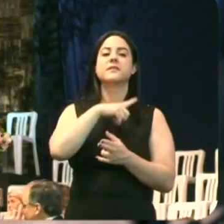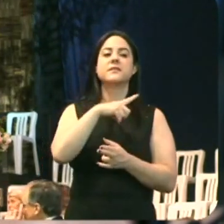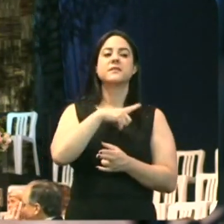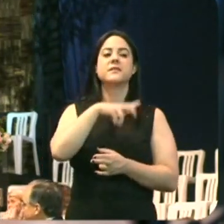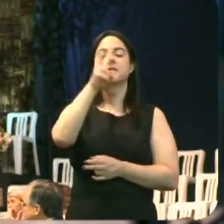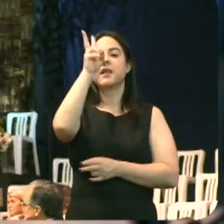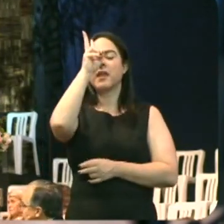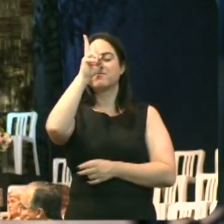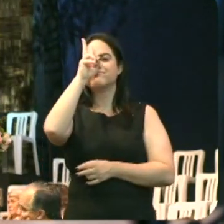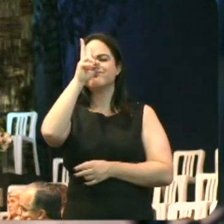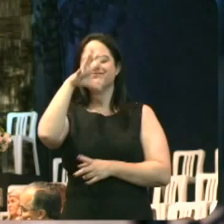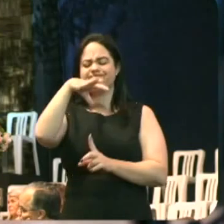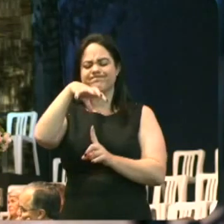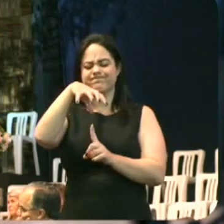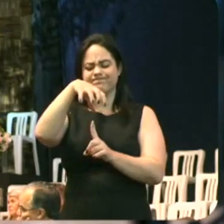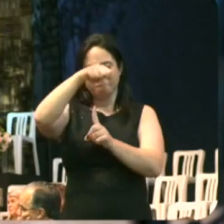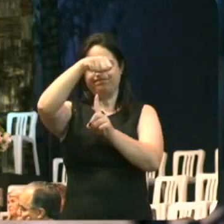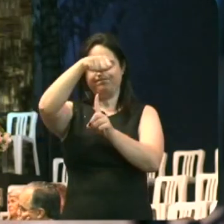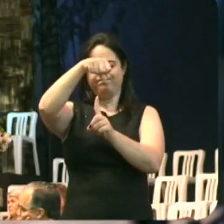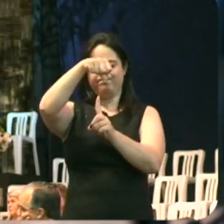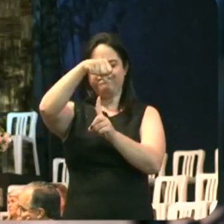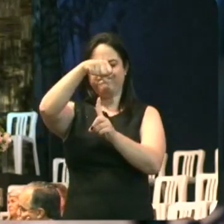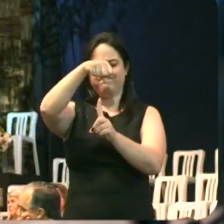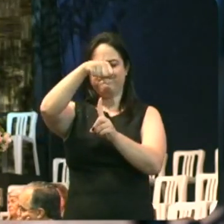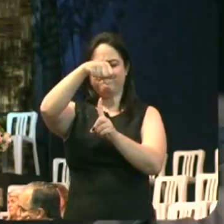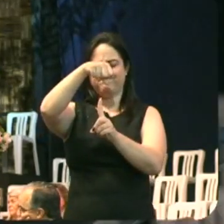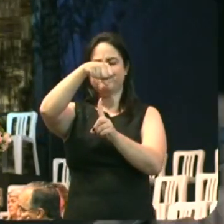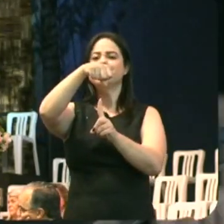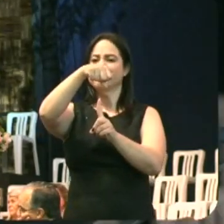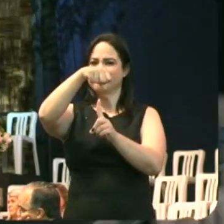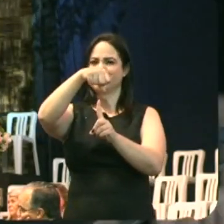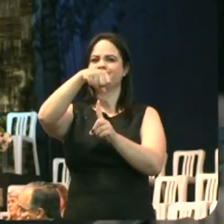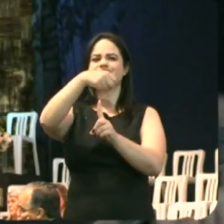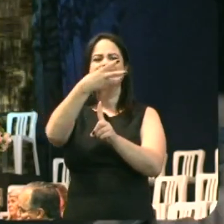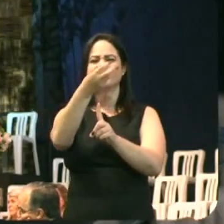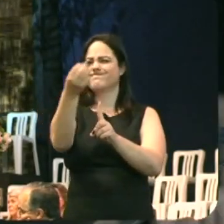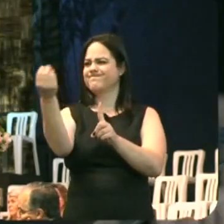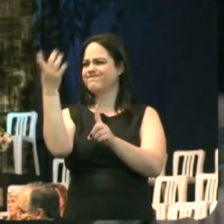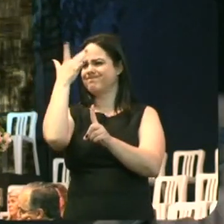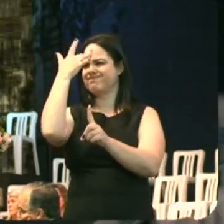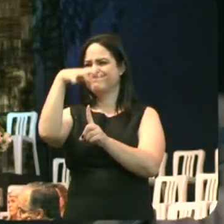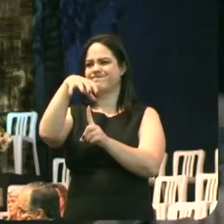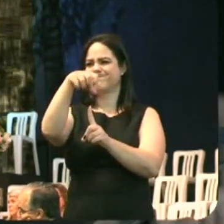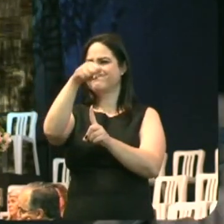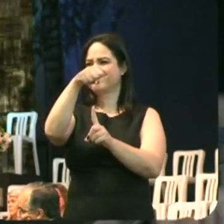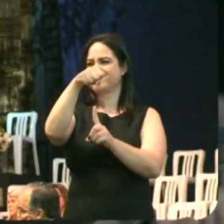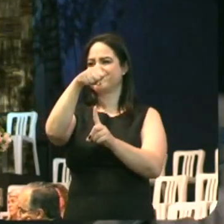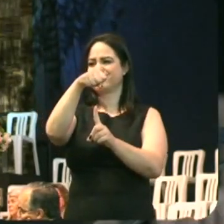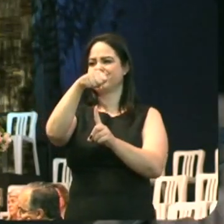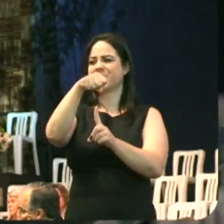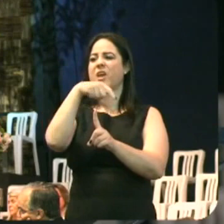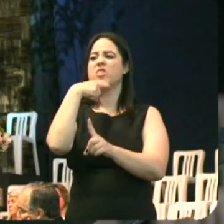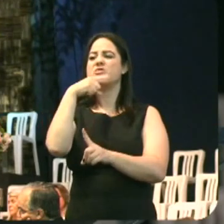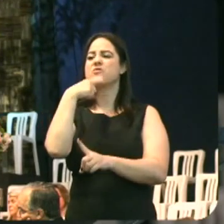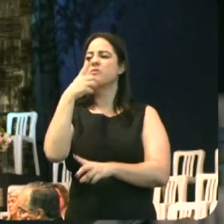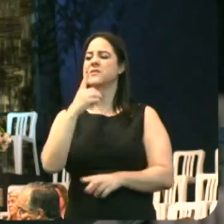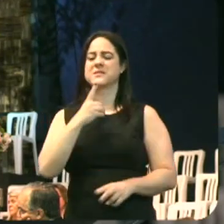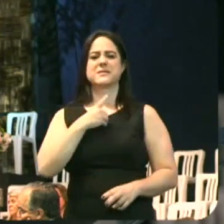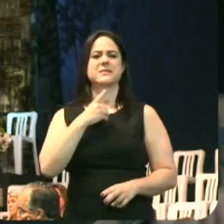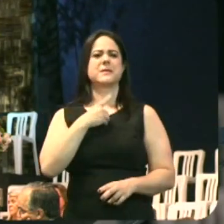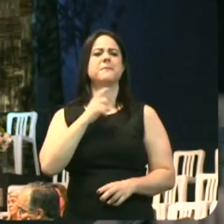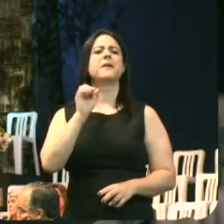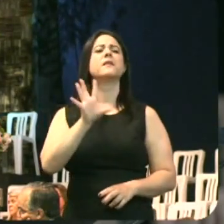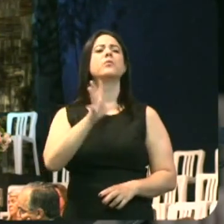uma escuridão na vida de muitas pessoas, que não conseguem discernir o que